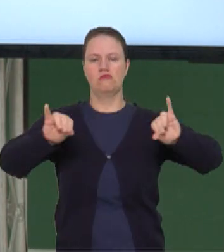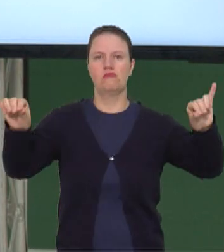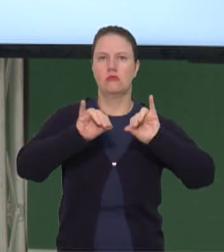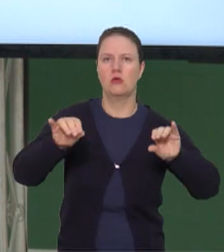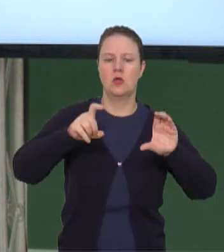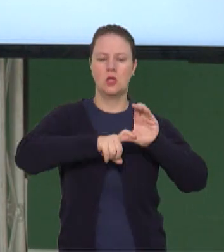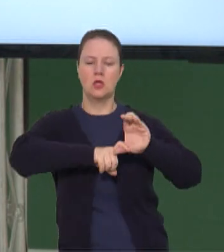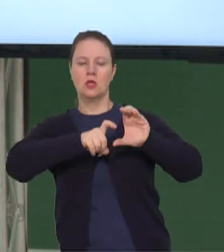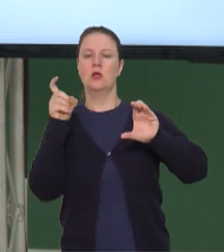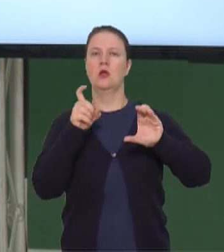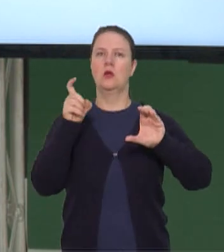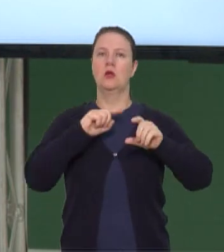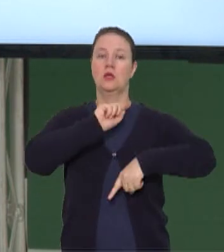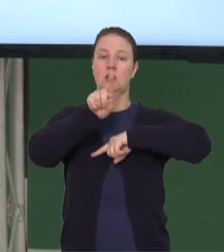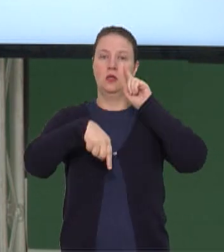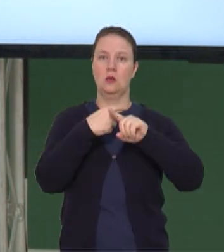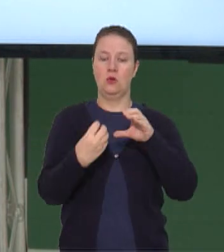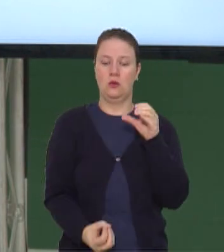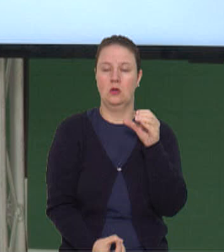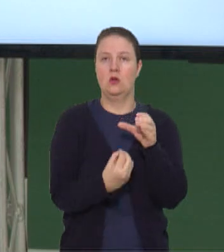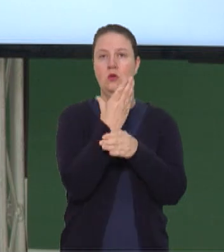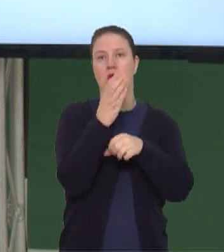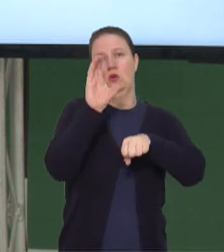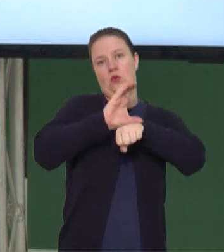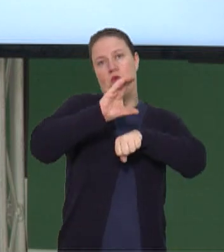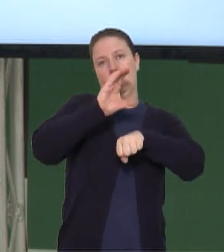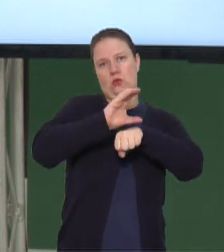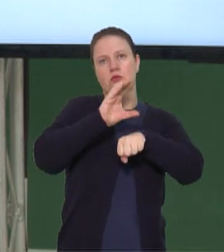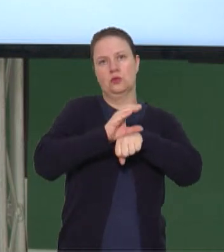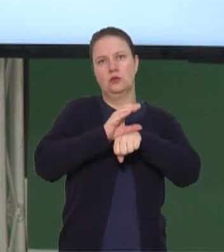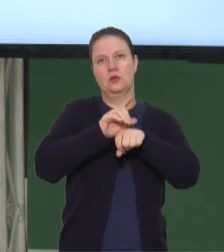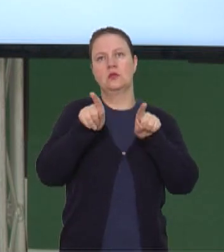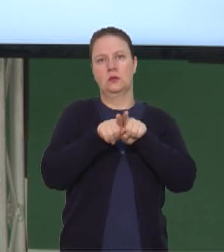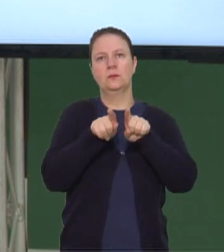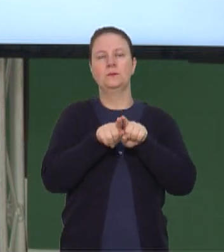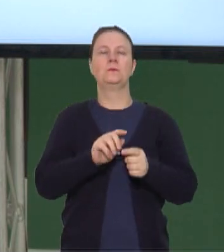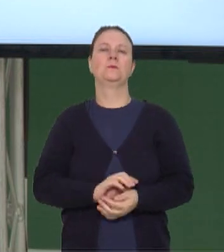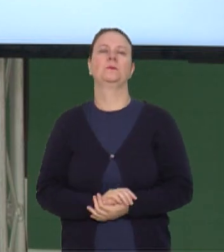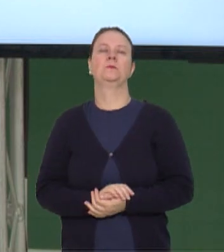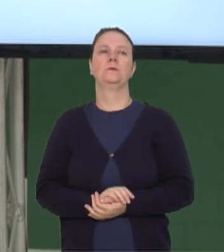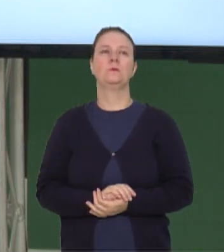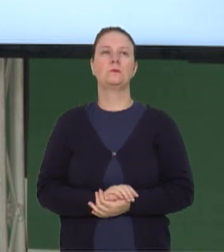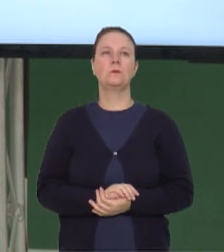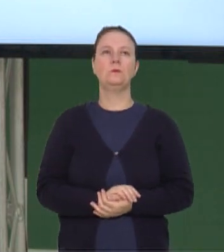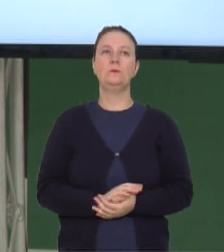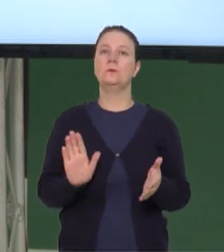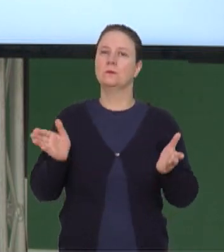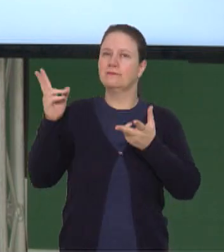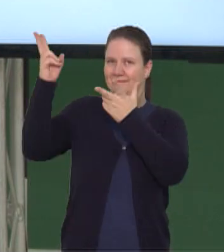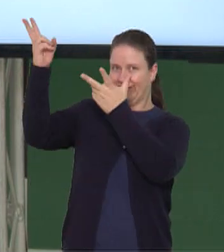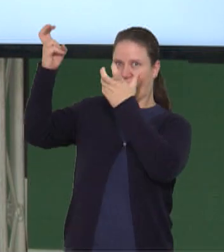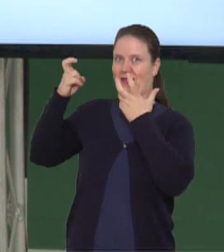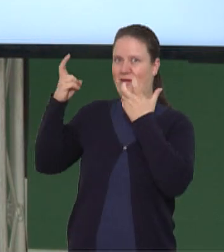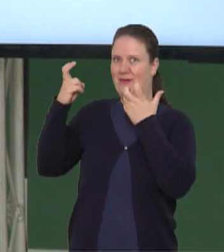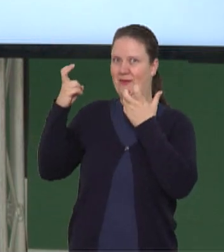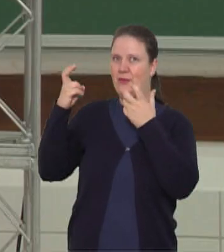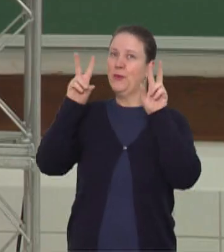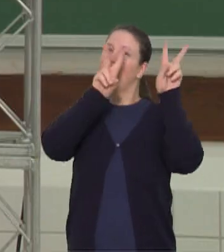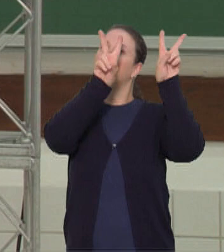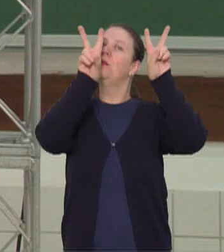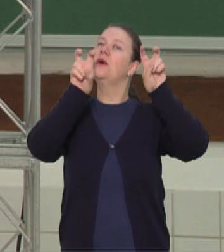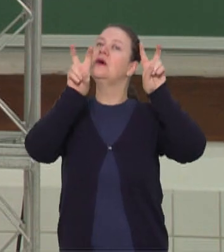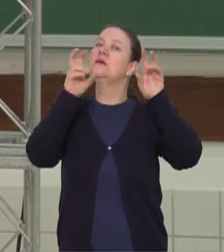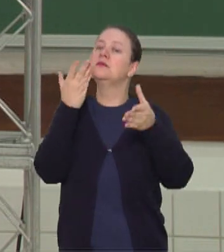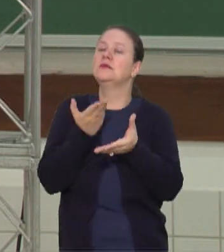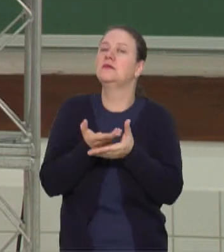a Constituição para as 13 colônias que se tornaram Estados Unidos. Daí, a gente entra agora no assunto da aula